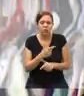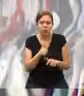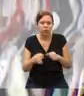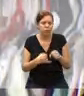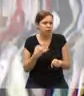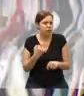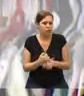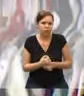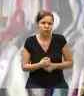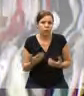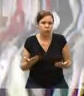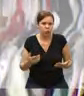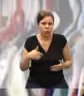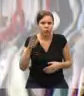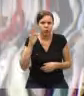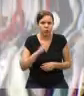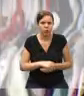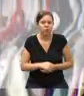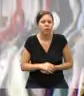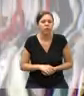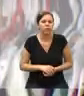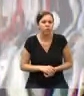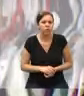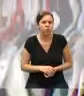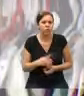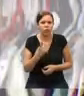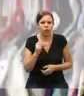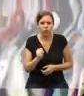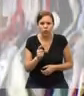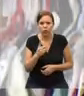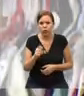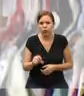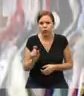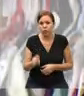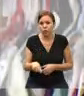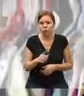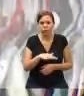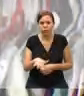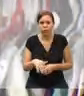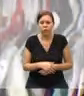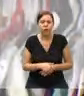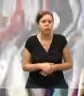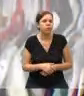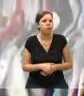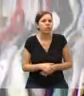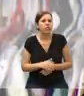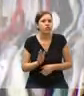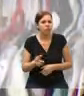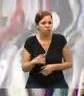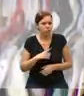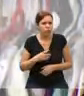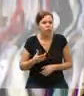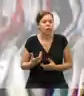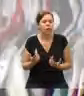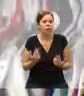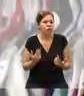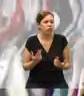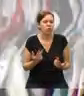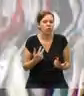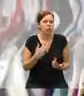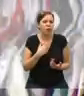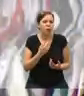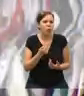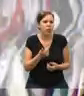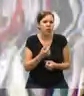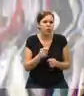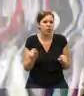Hoje são mais de 18, 19 mil crianças. Já está humanamente impossível da gente fazer